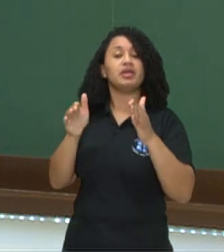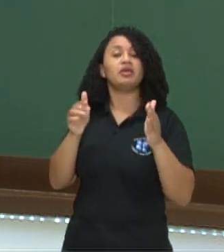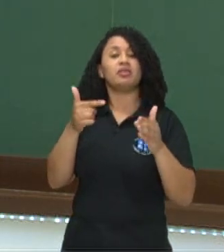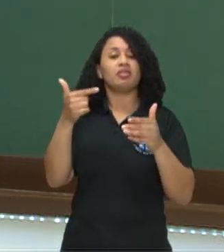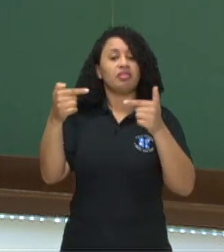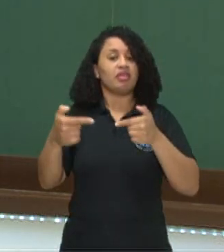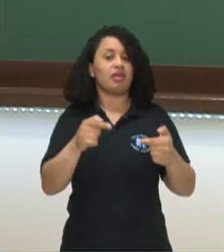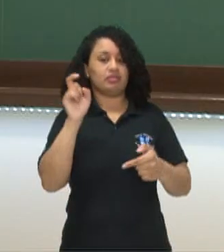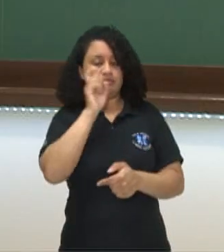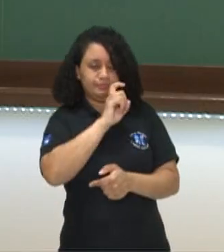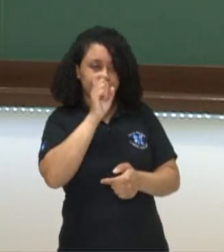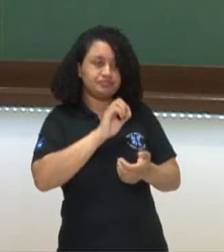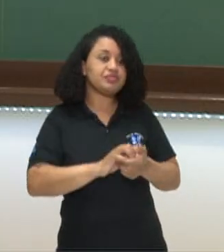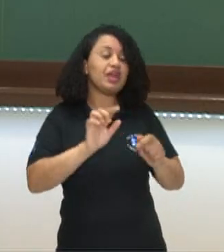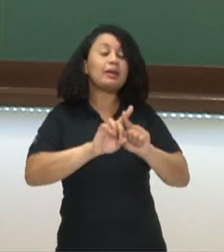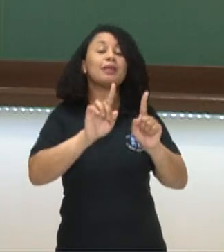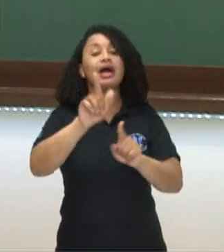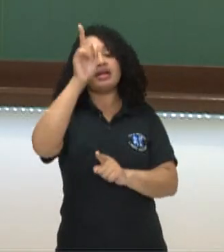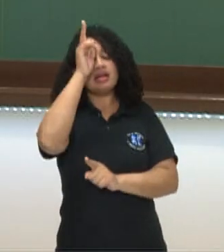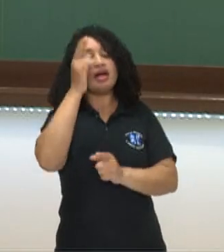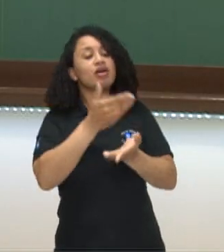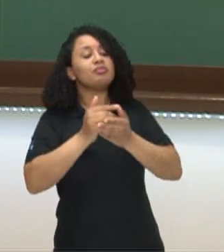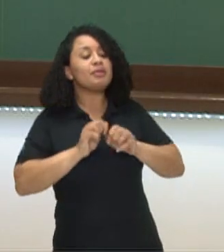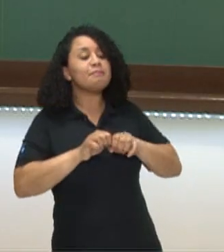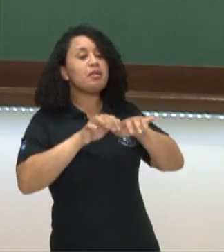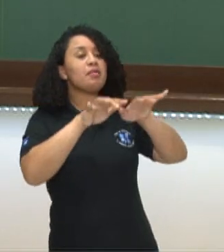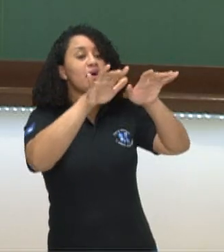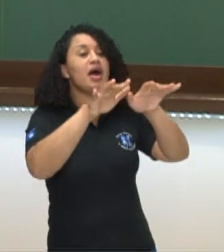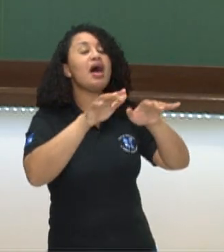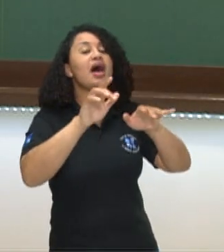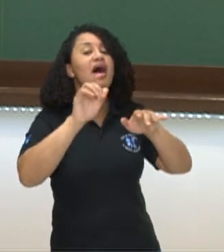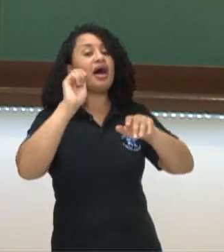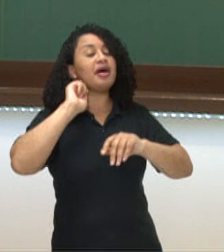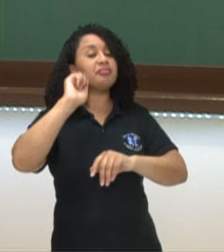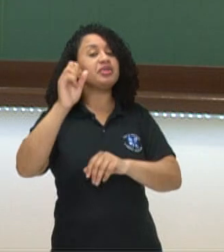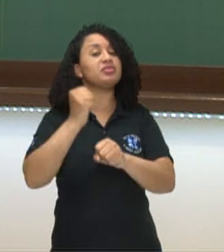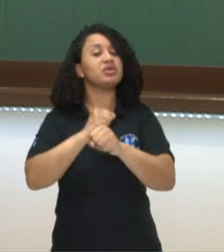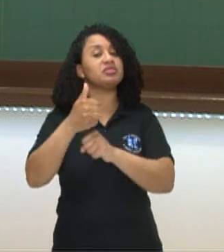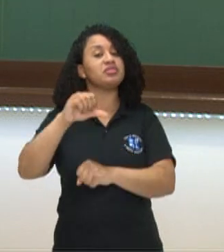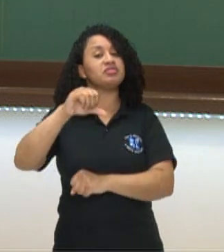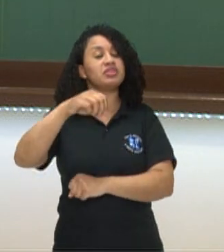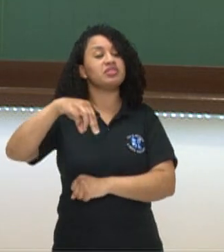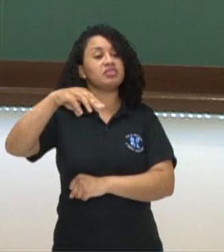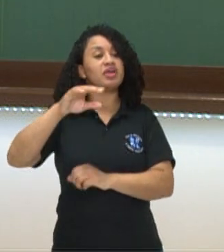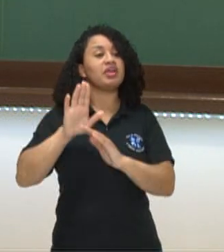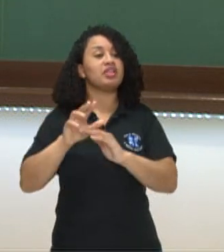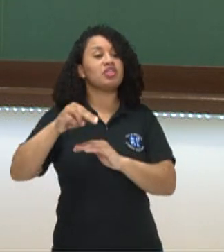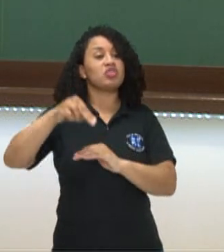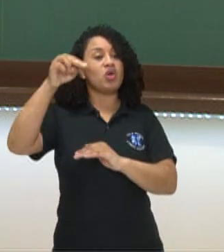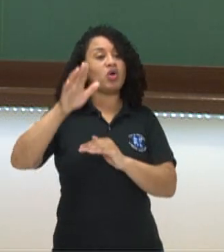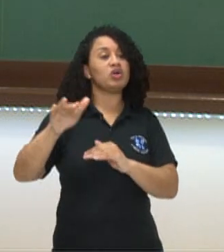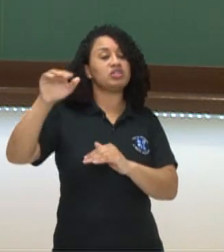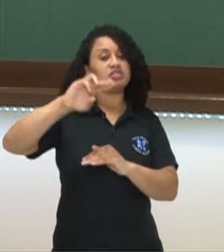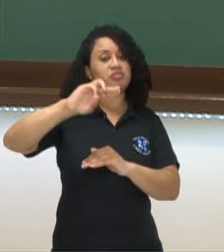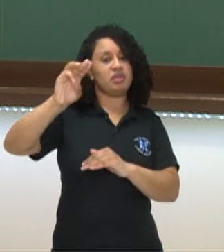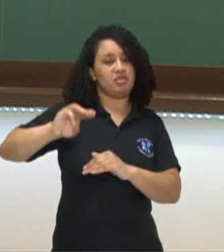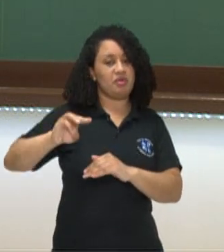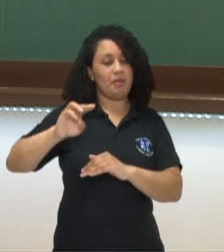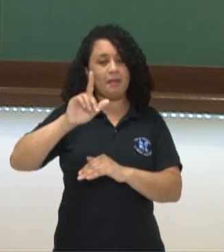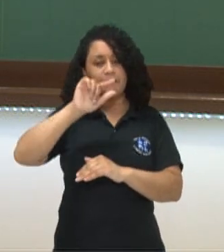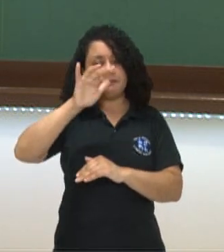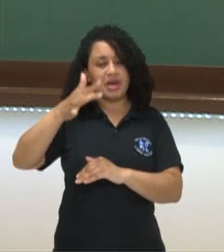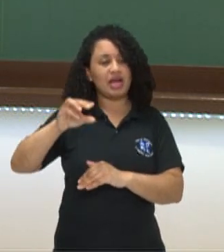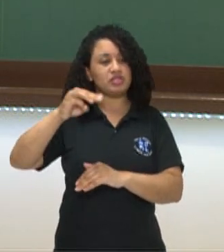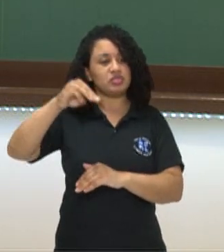Mentira. Mas a Alemanha começou seu avanço em abril de 1940, mais ao norte, no Mar do Norte,